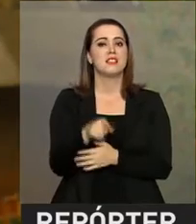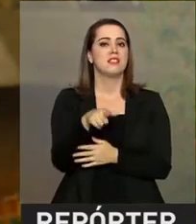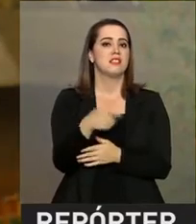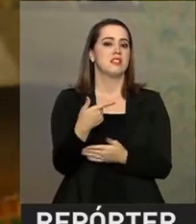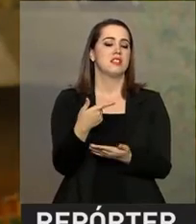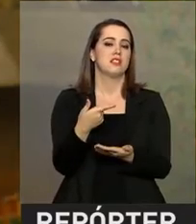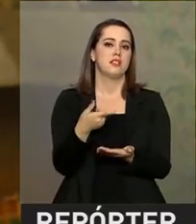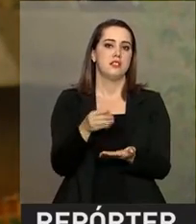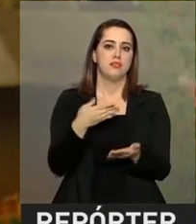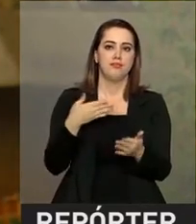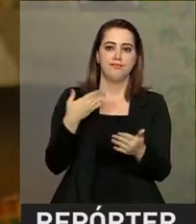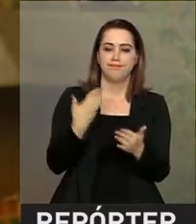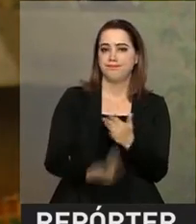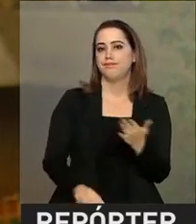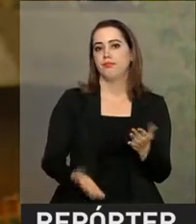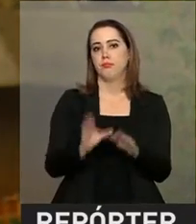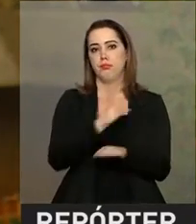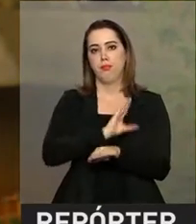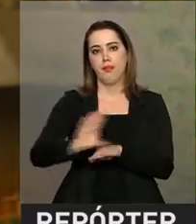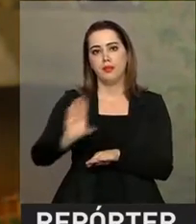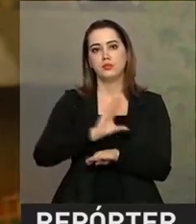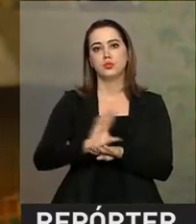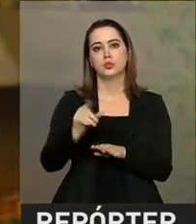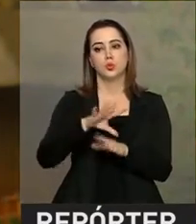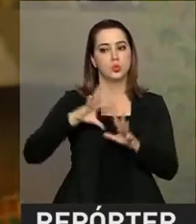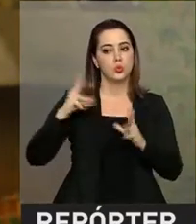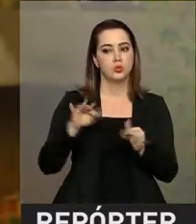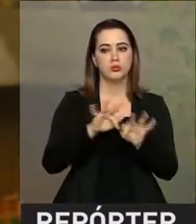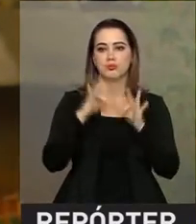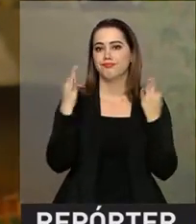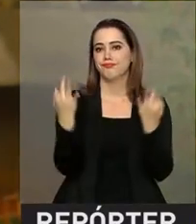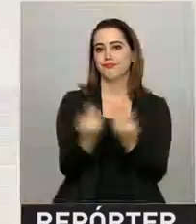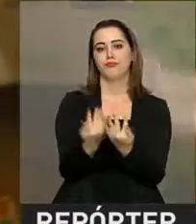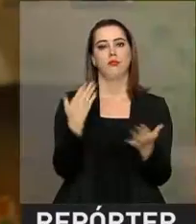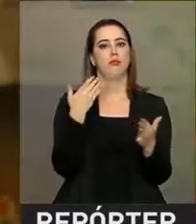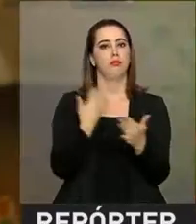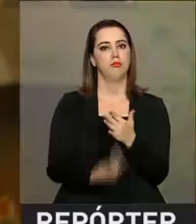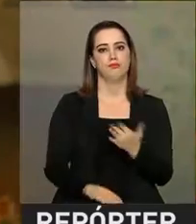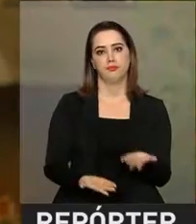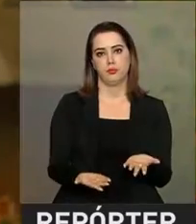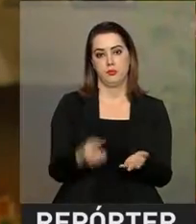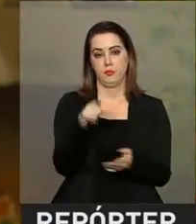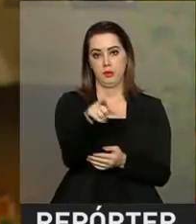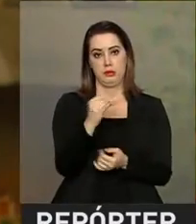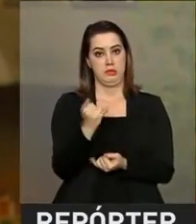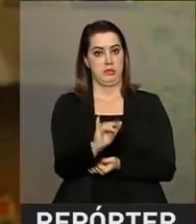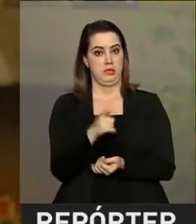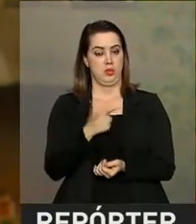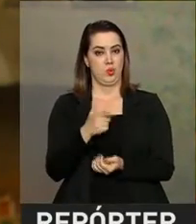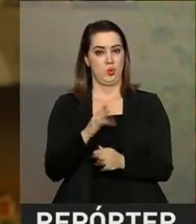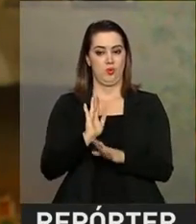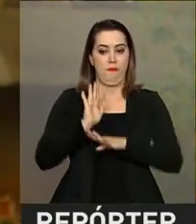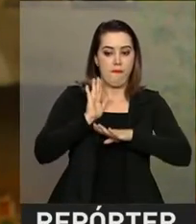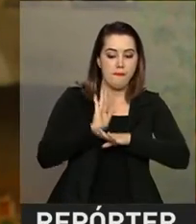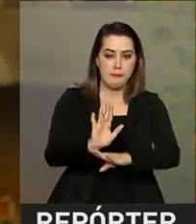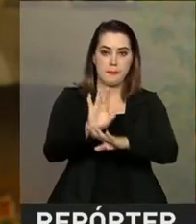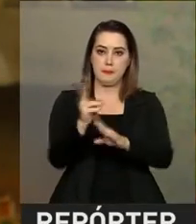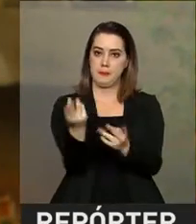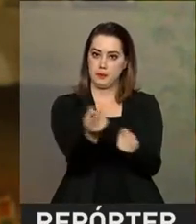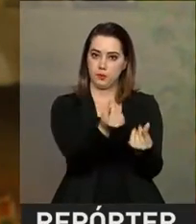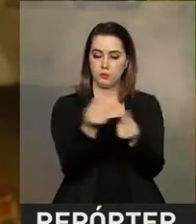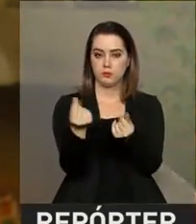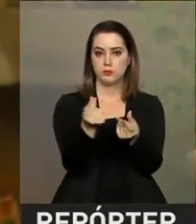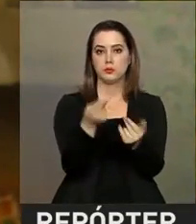todo investimento e todo o grupo familiar que desmoronou desmorona se ele não tiver esse suporte financeiro